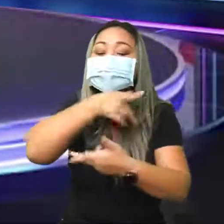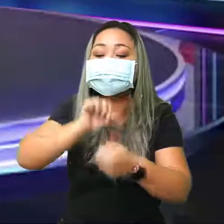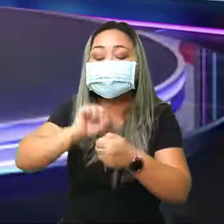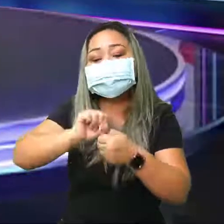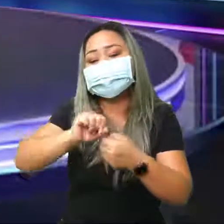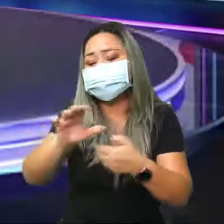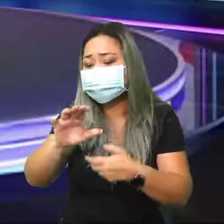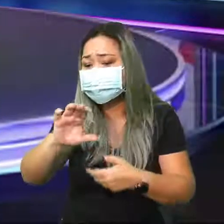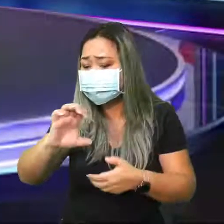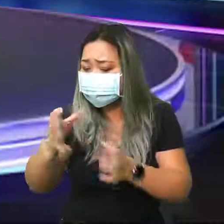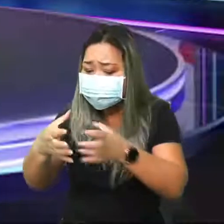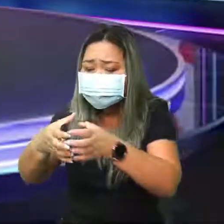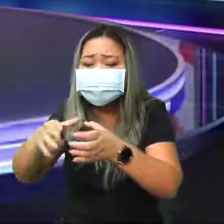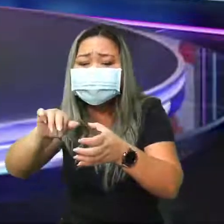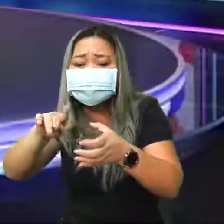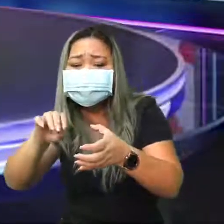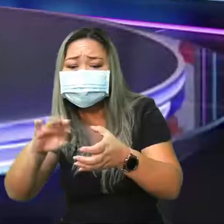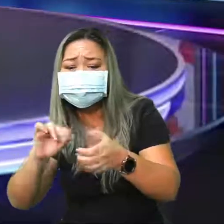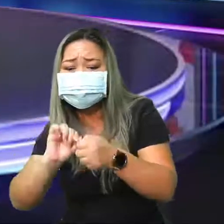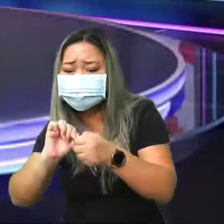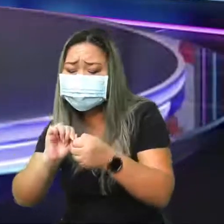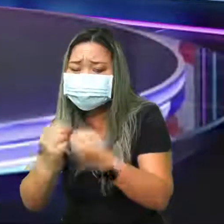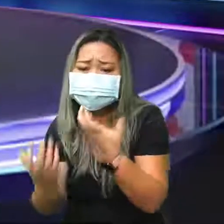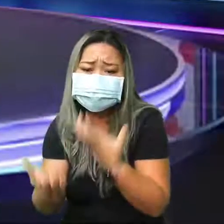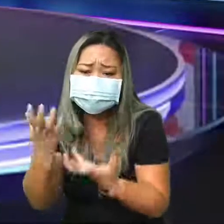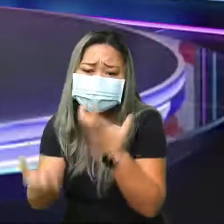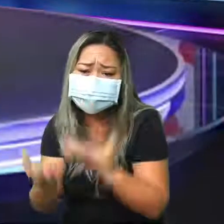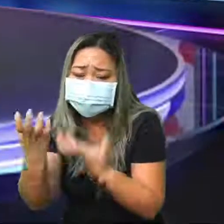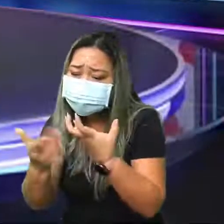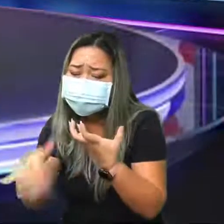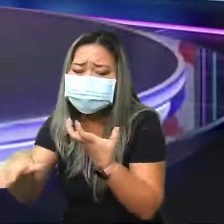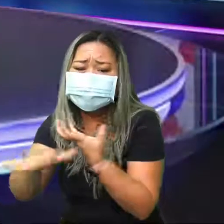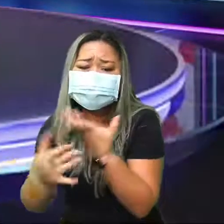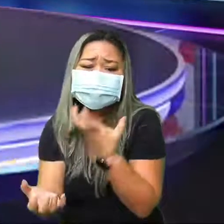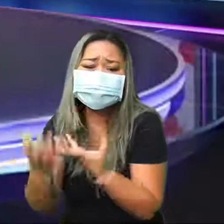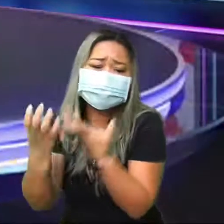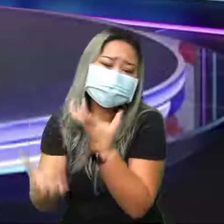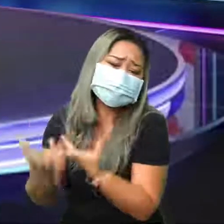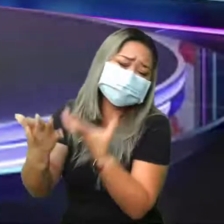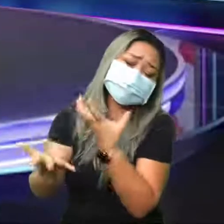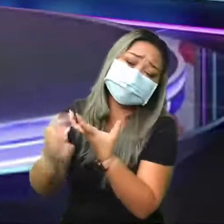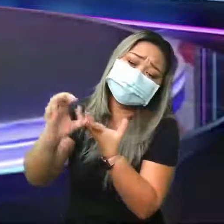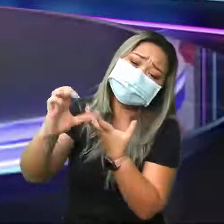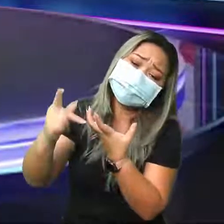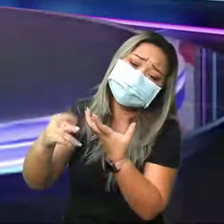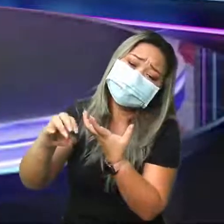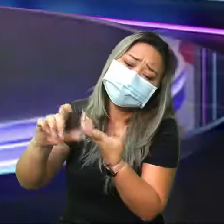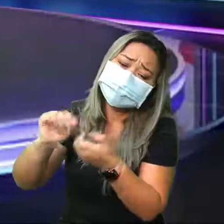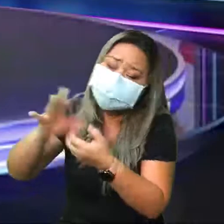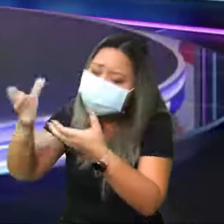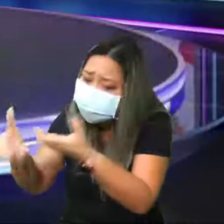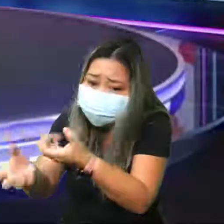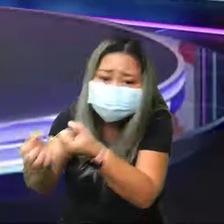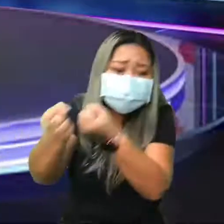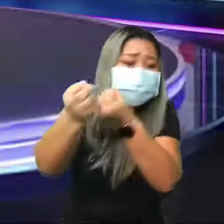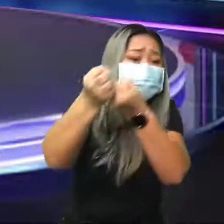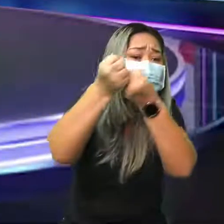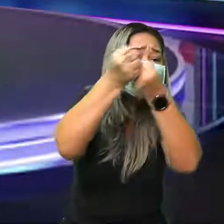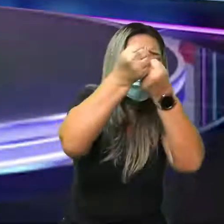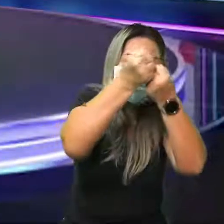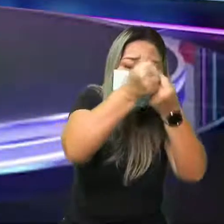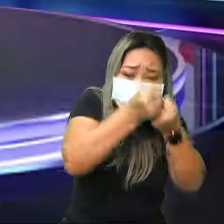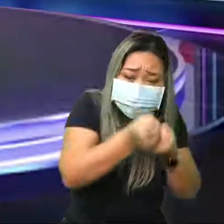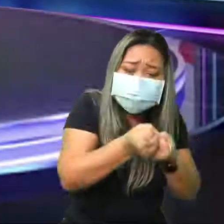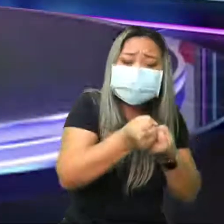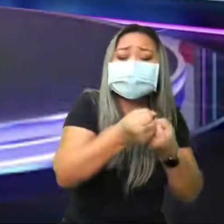que, em lugares que houve incêndio, né, essas espécies são resgatadas, entram